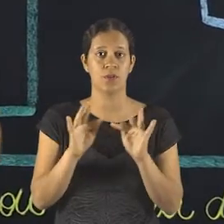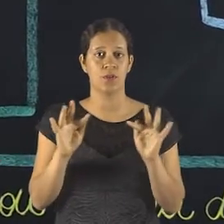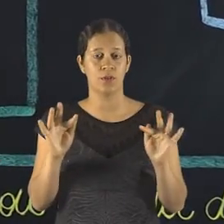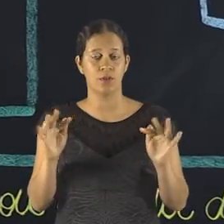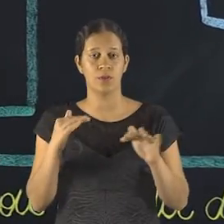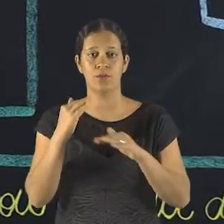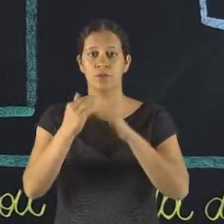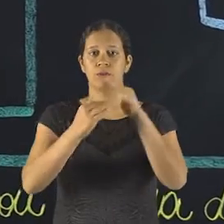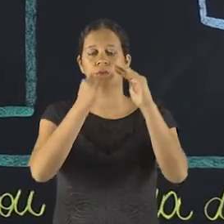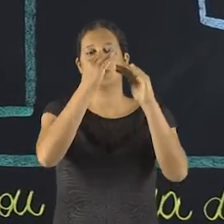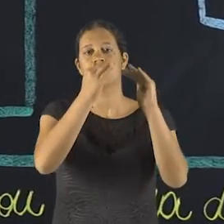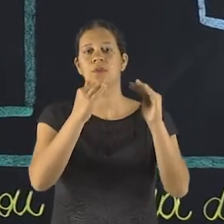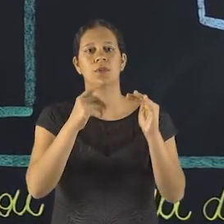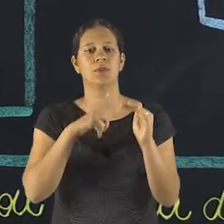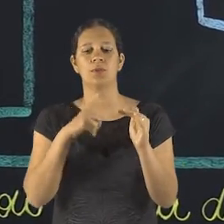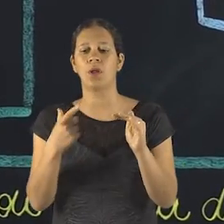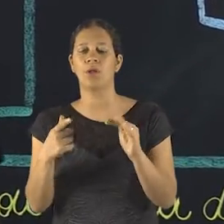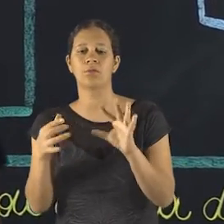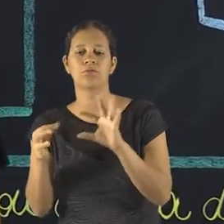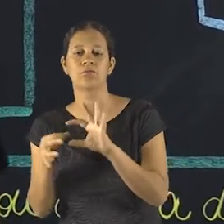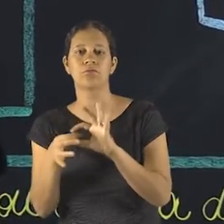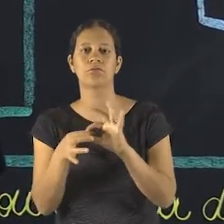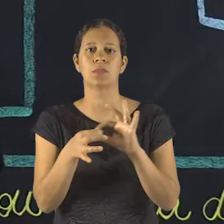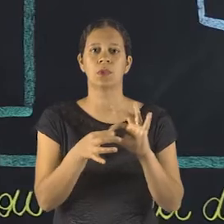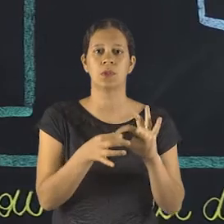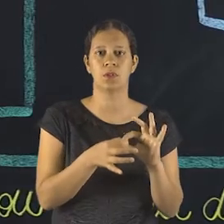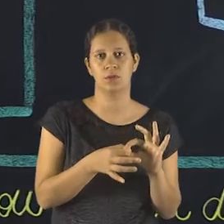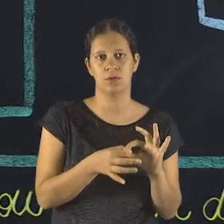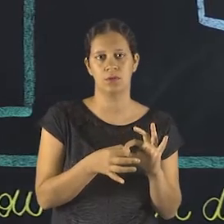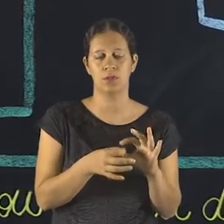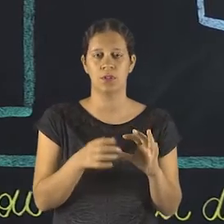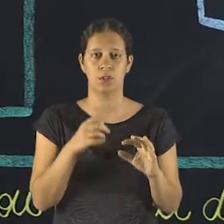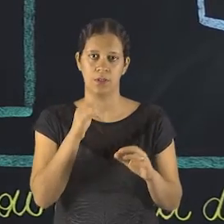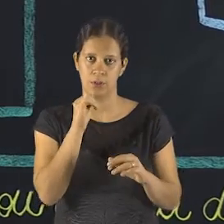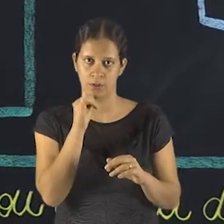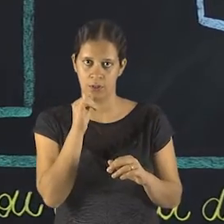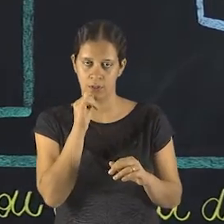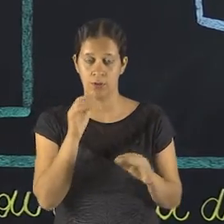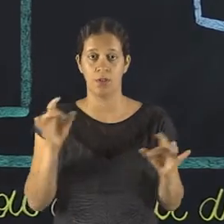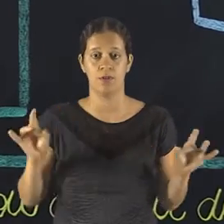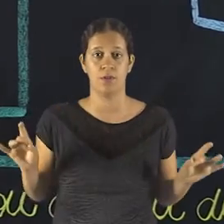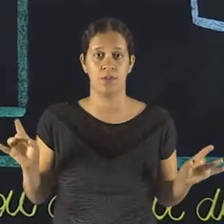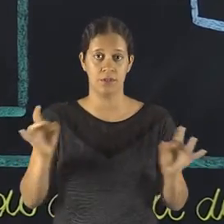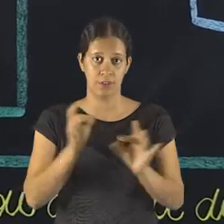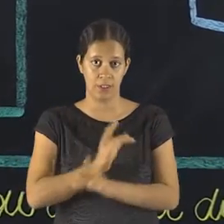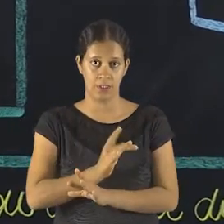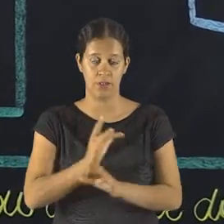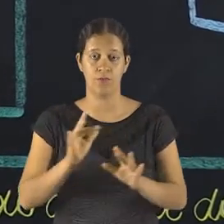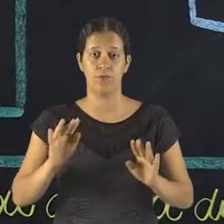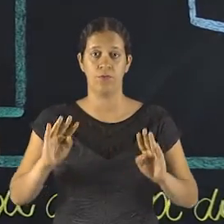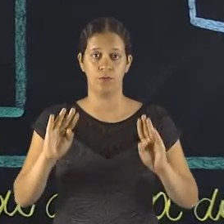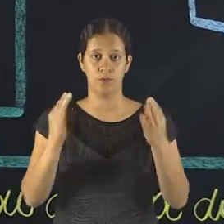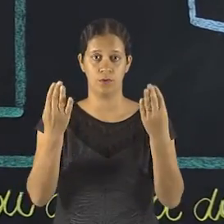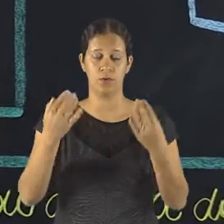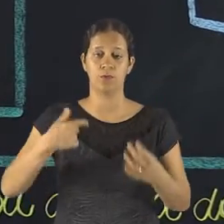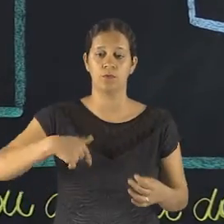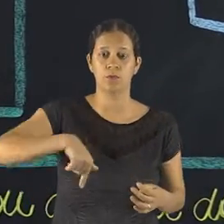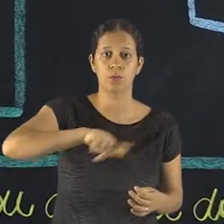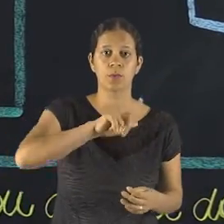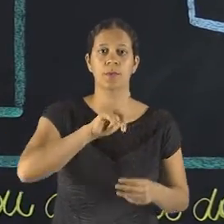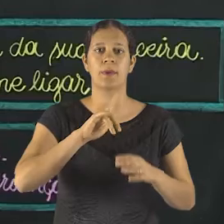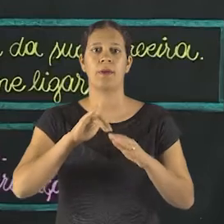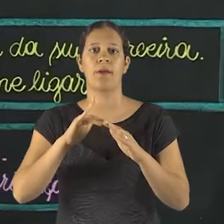vai representar o conectivo. Então, se eu digo, por exemplo, encerrada a festa, fomos